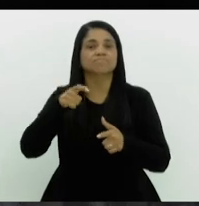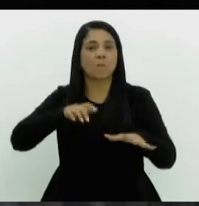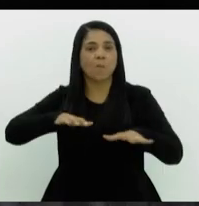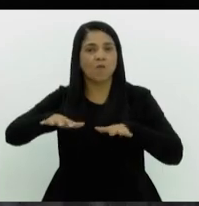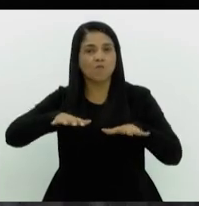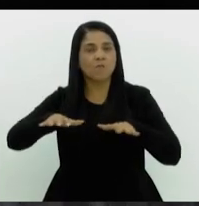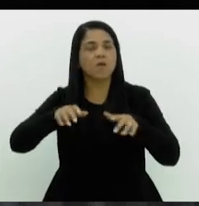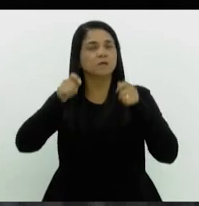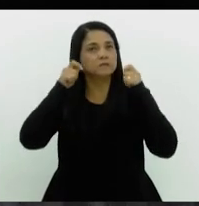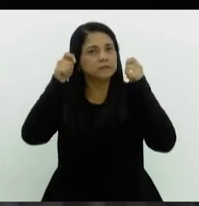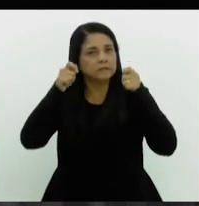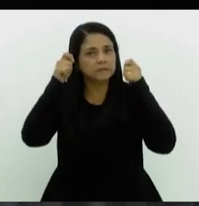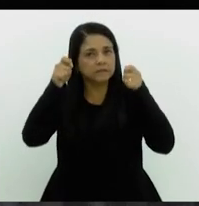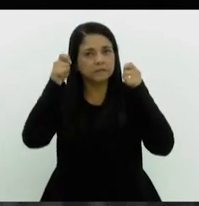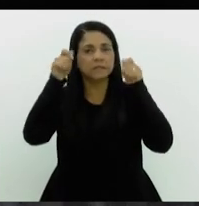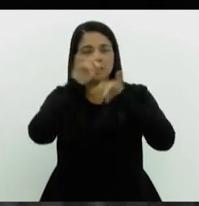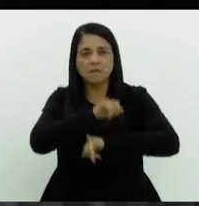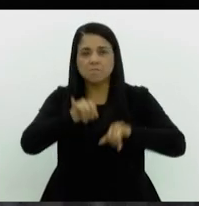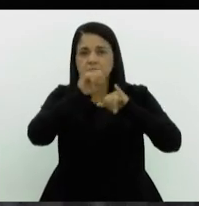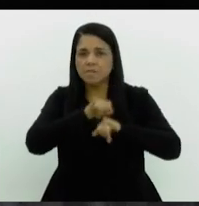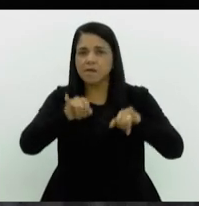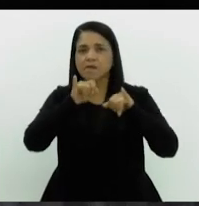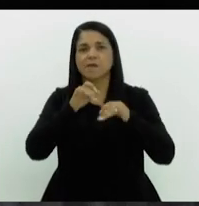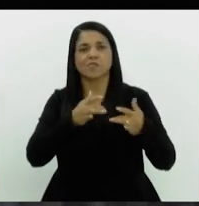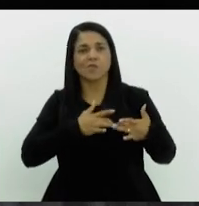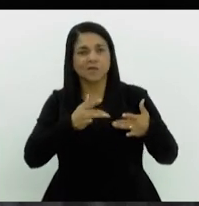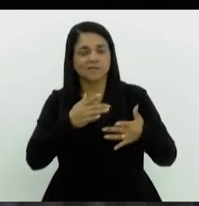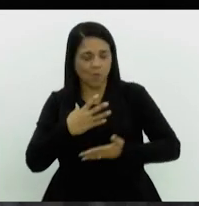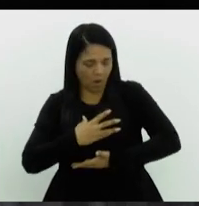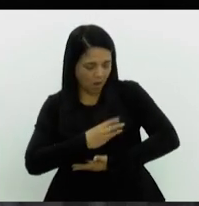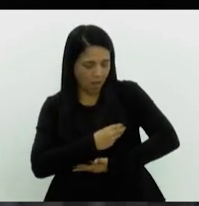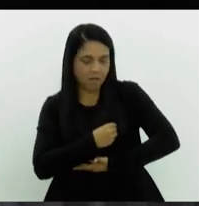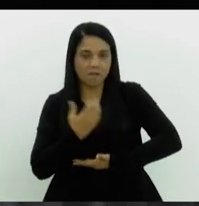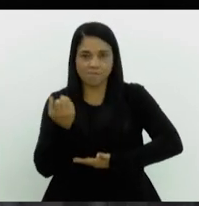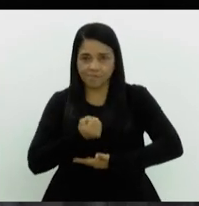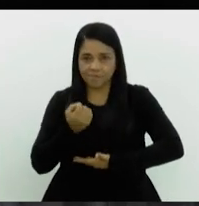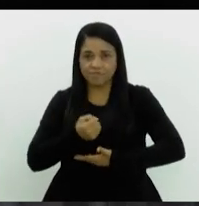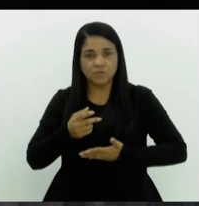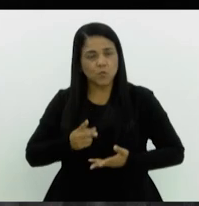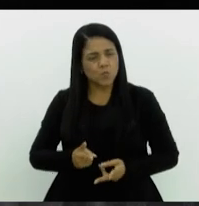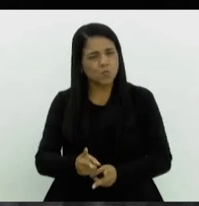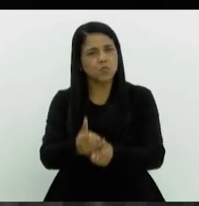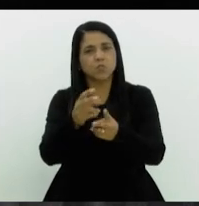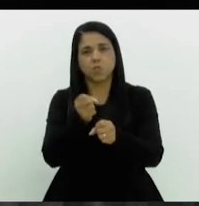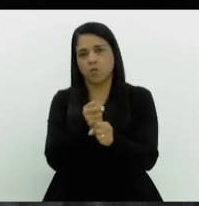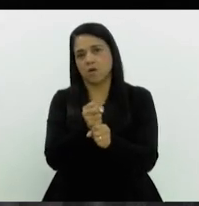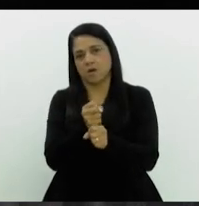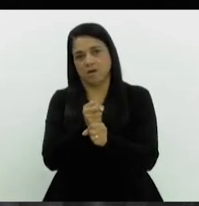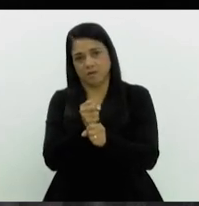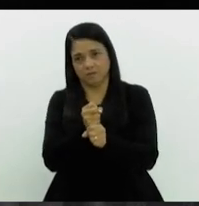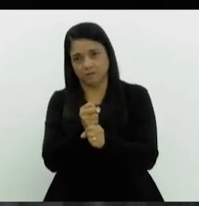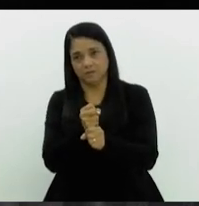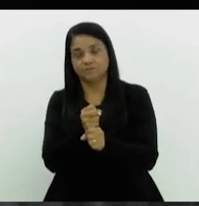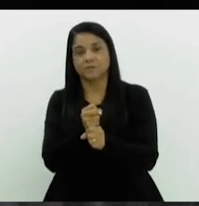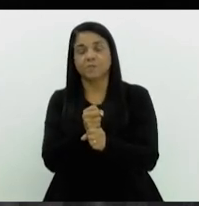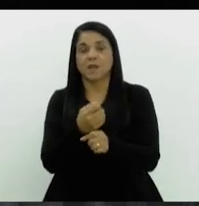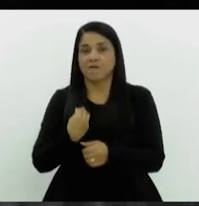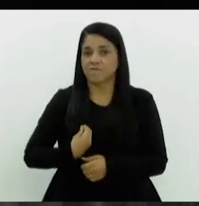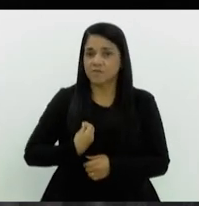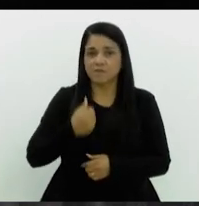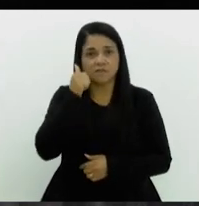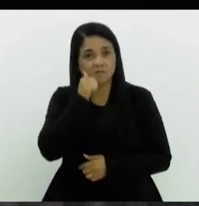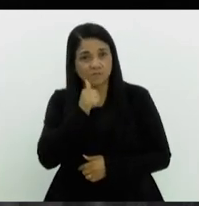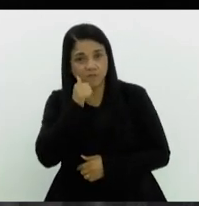e efetivadas essa campanha, essas doações, ao longo de todo o ano. É pela vida das mulheres, é pela vida